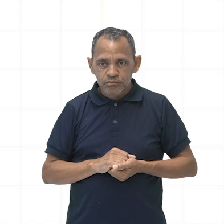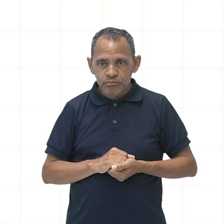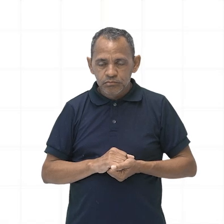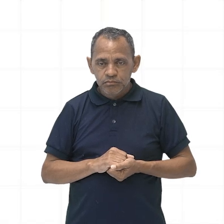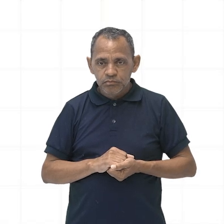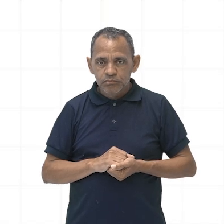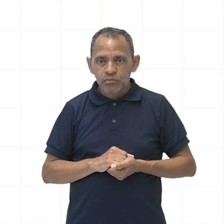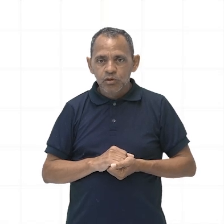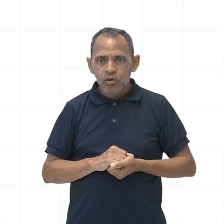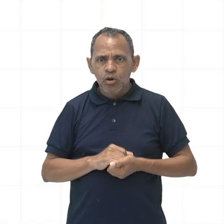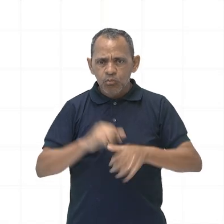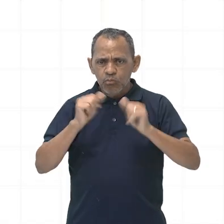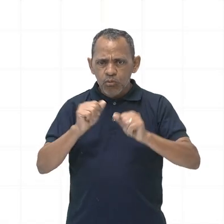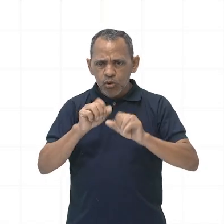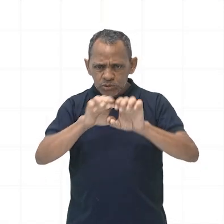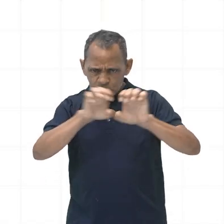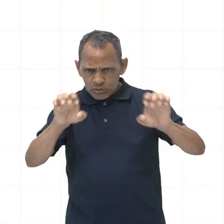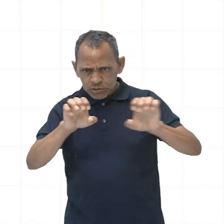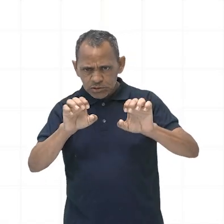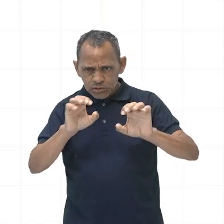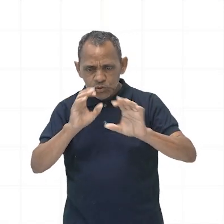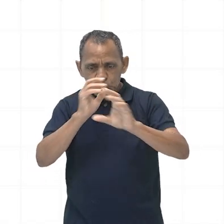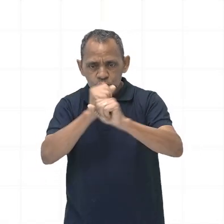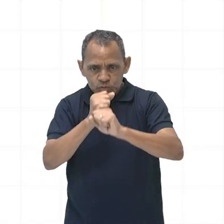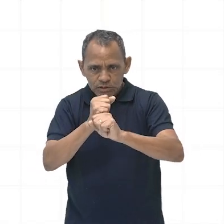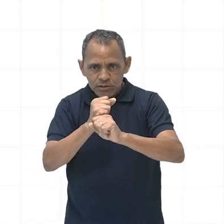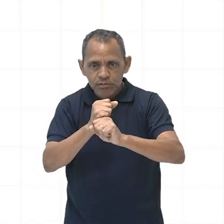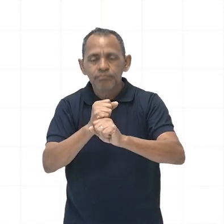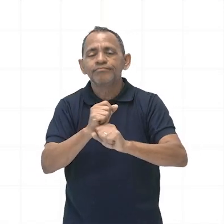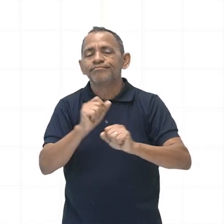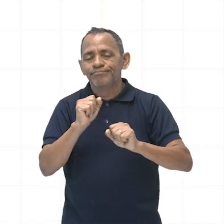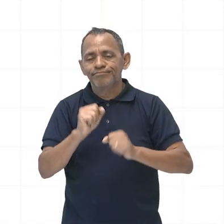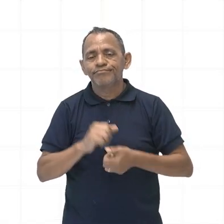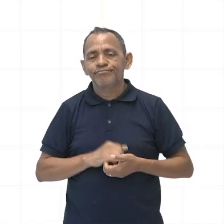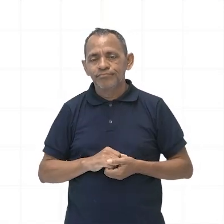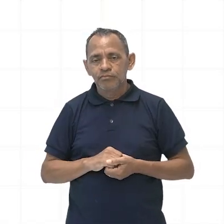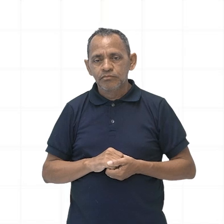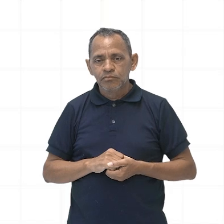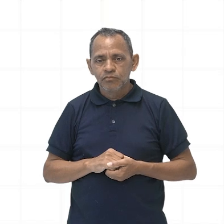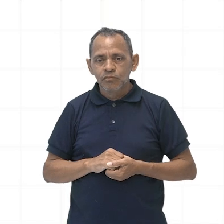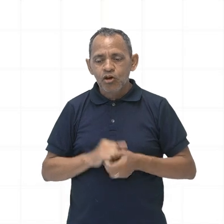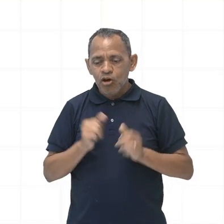para resolver essa questão? Dá. Vamos lá? Então, acompanhe comigo.